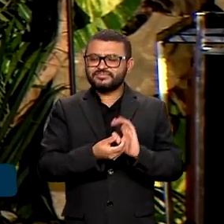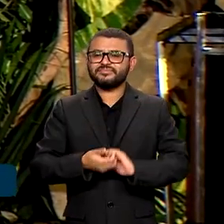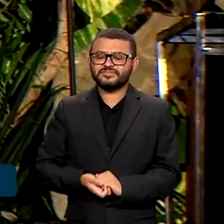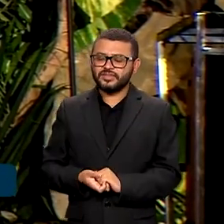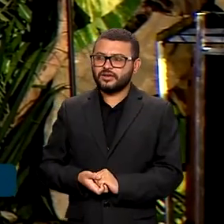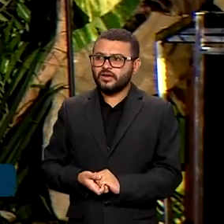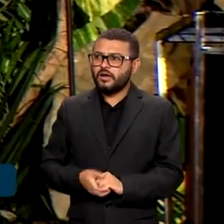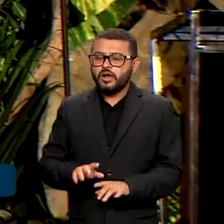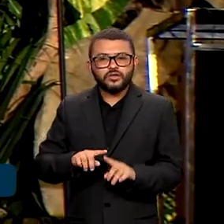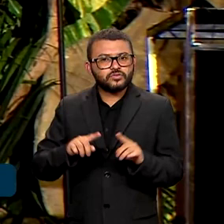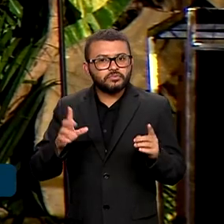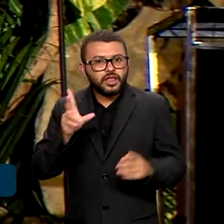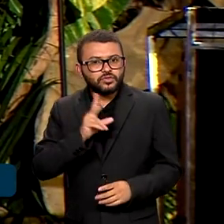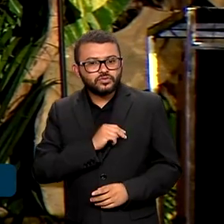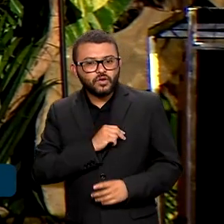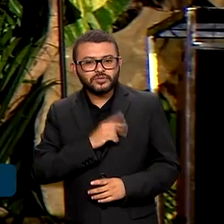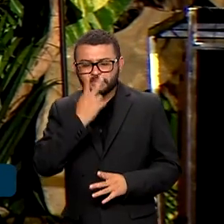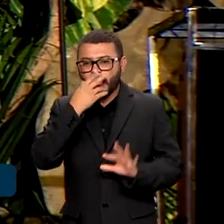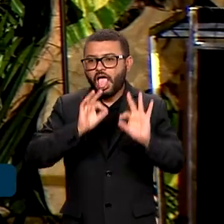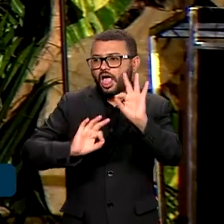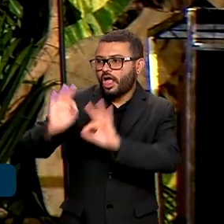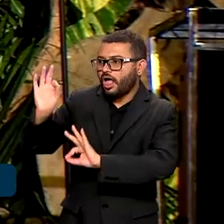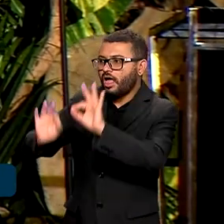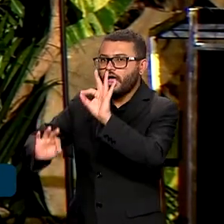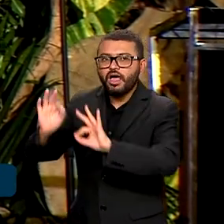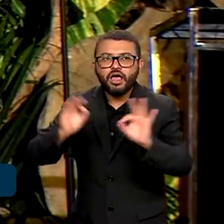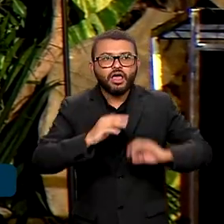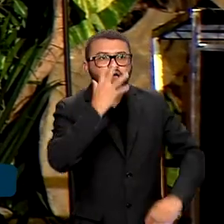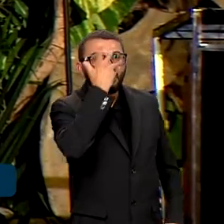Aí ele disse: mas está muito sofisticado,